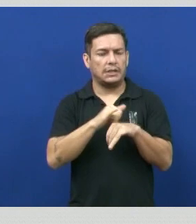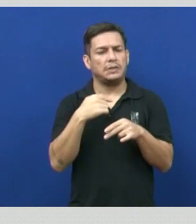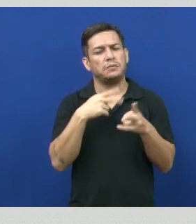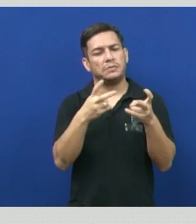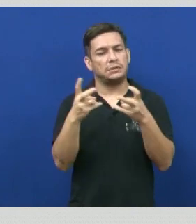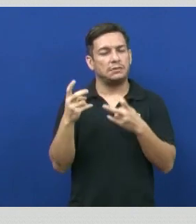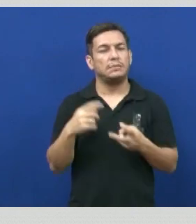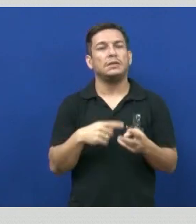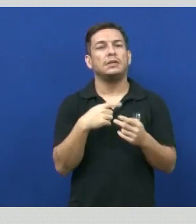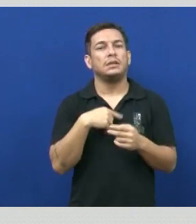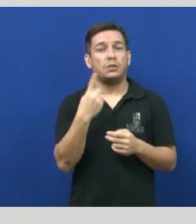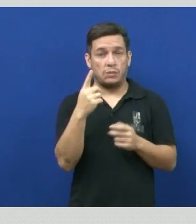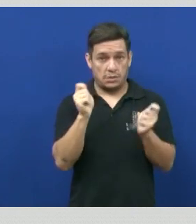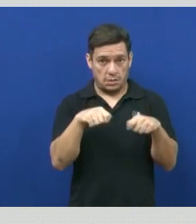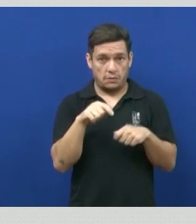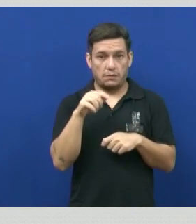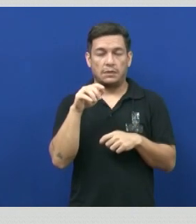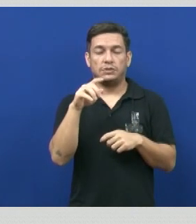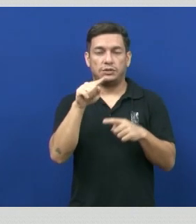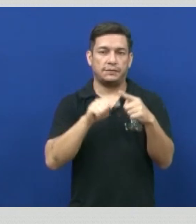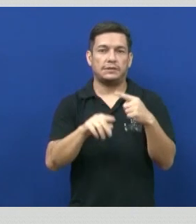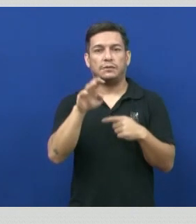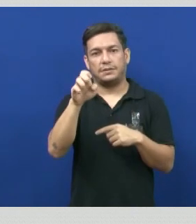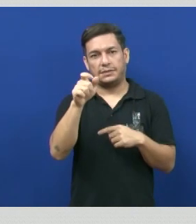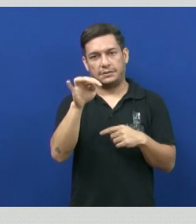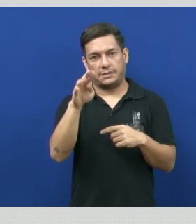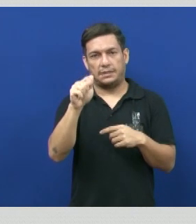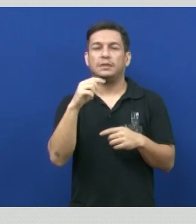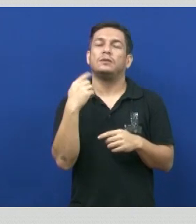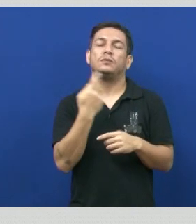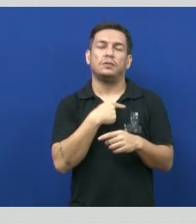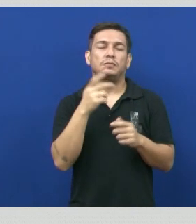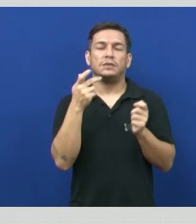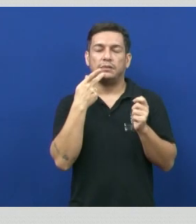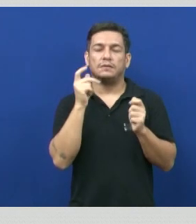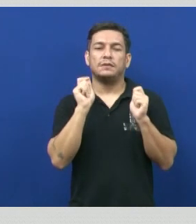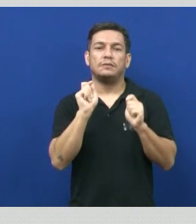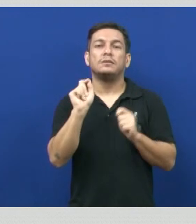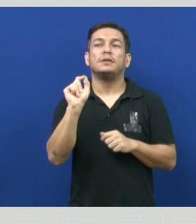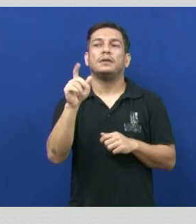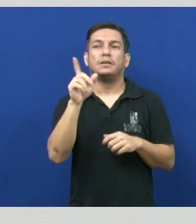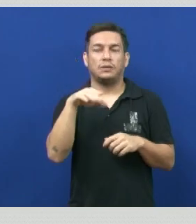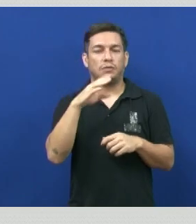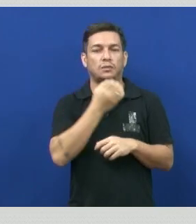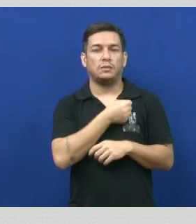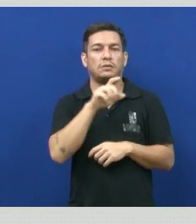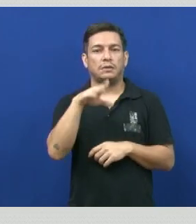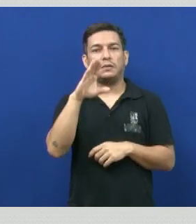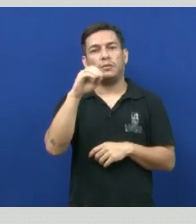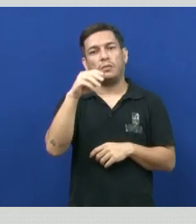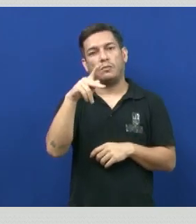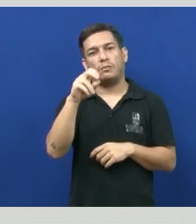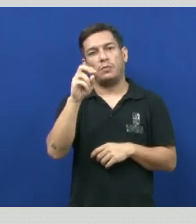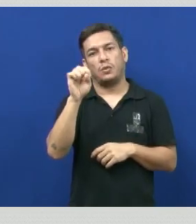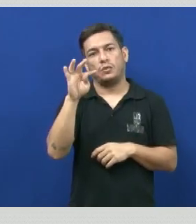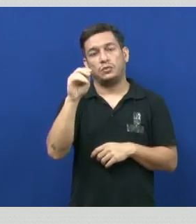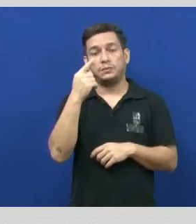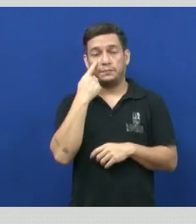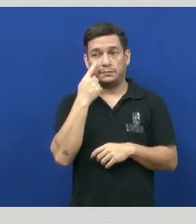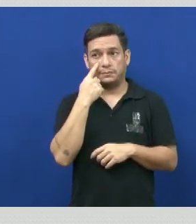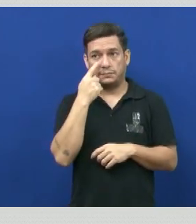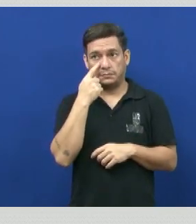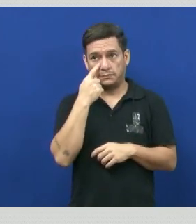uma delas deu uma divisão exata, então nós podemos concluir que esse número é composto. Observe